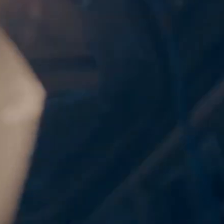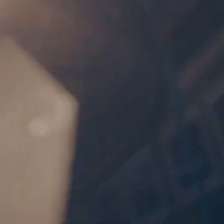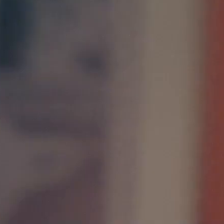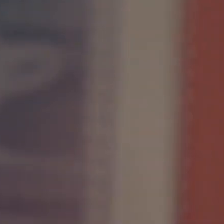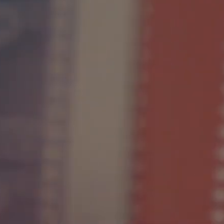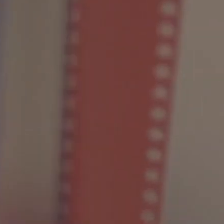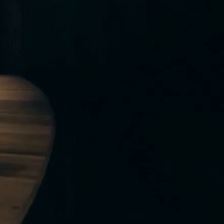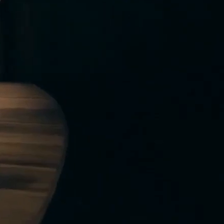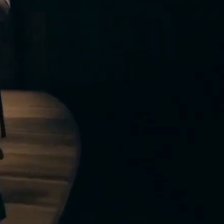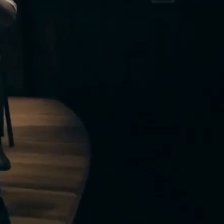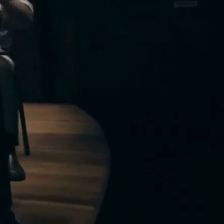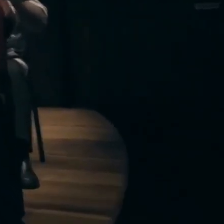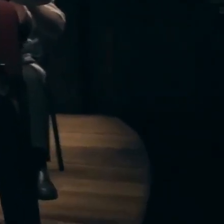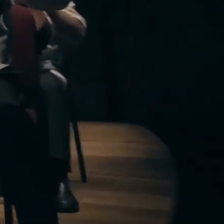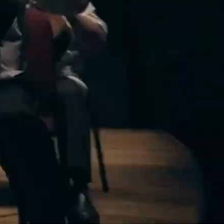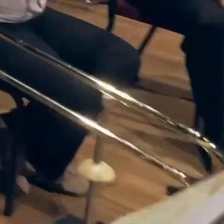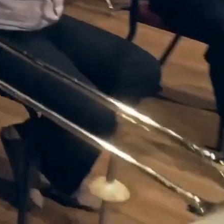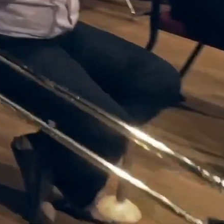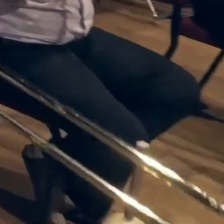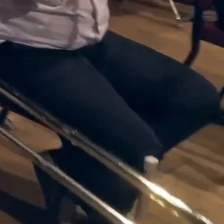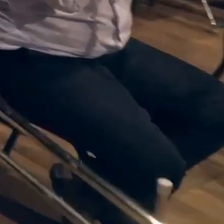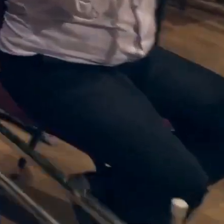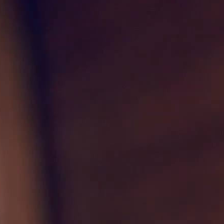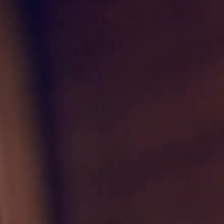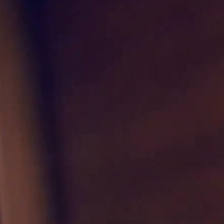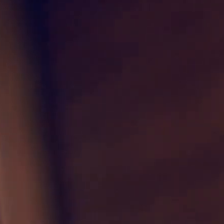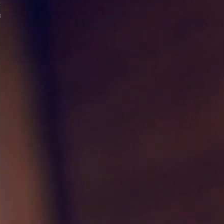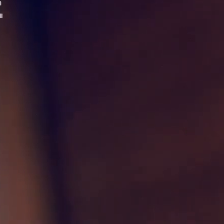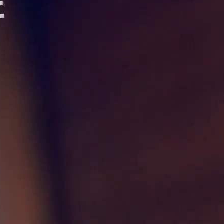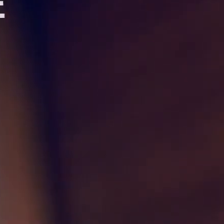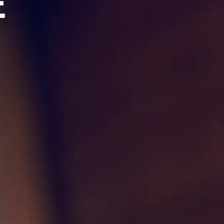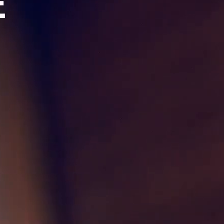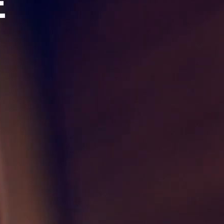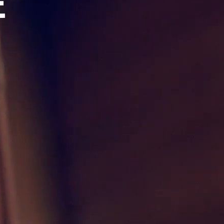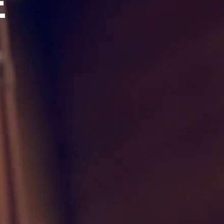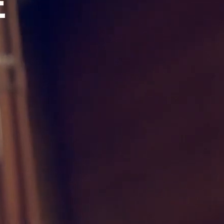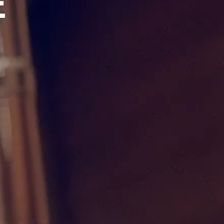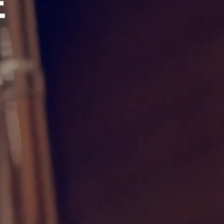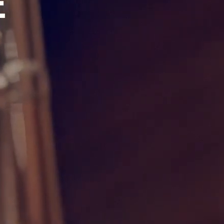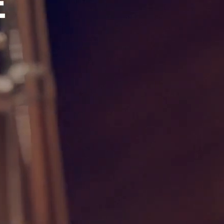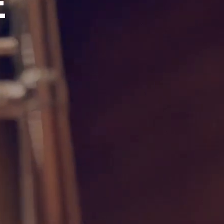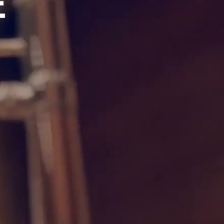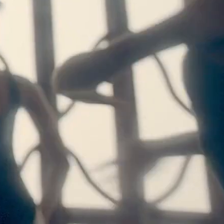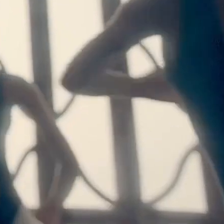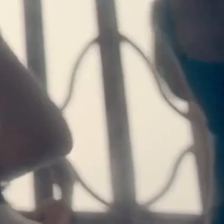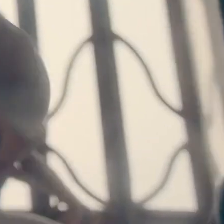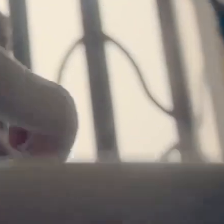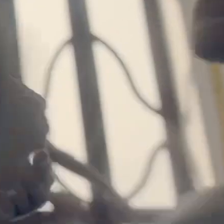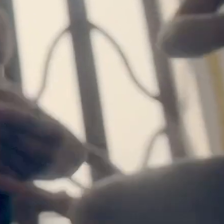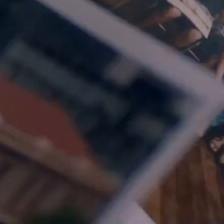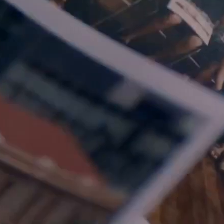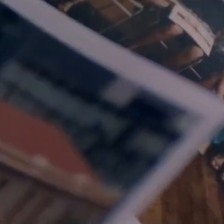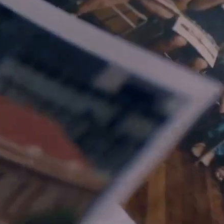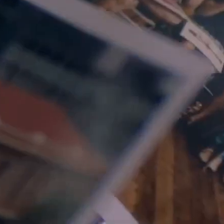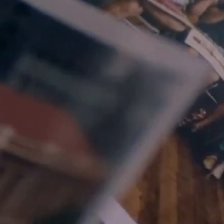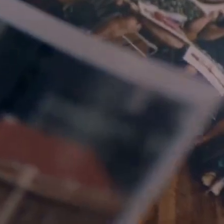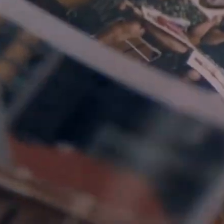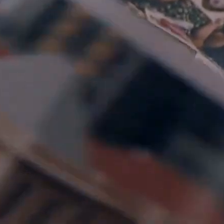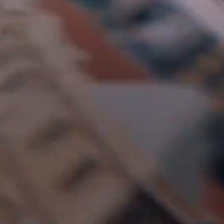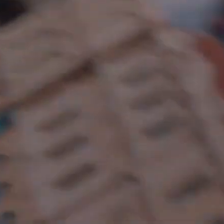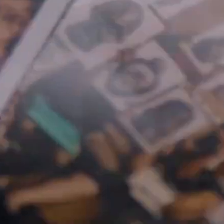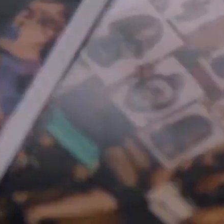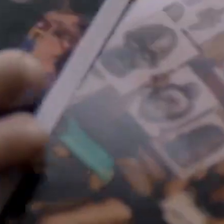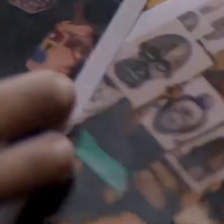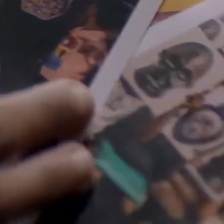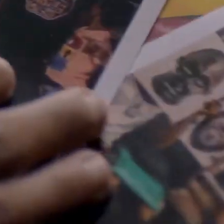Instituto Cultural Vale, vamos valorizar ainda mais nossas manifestações culturais. Ao todo, são mais